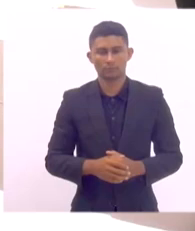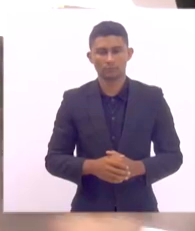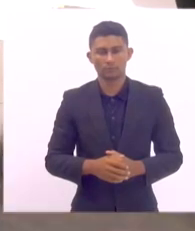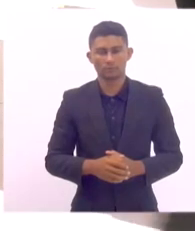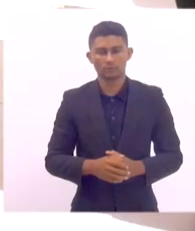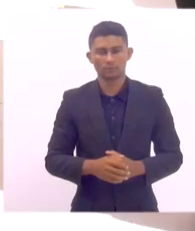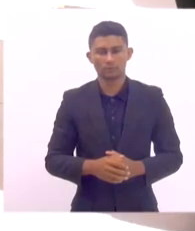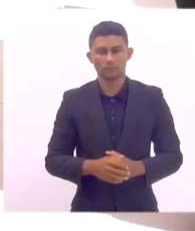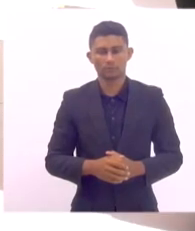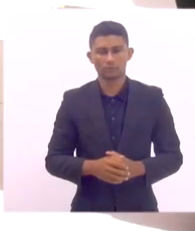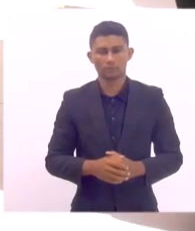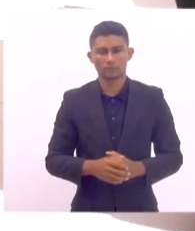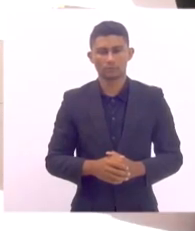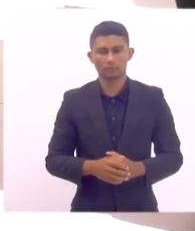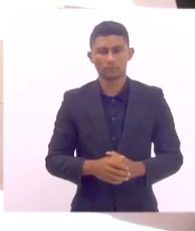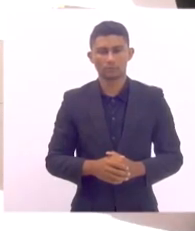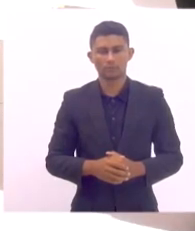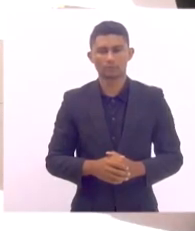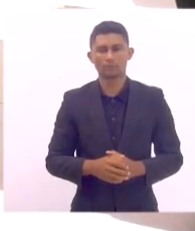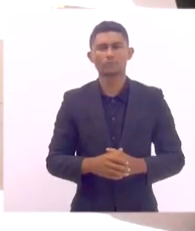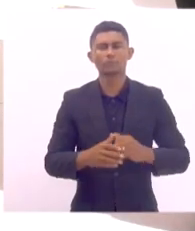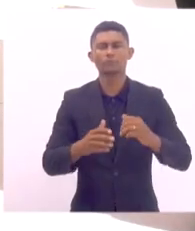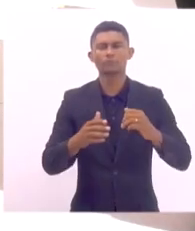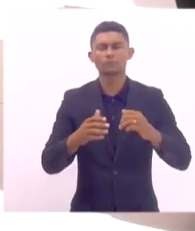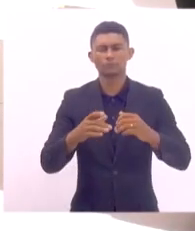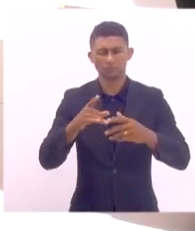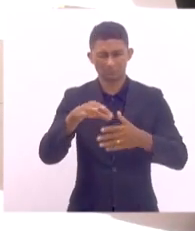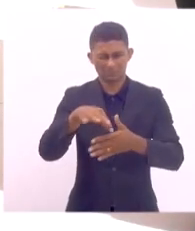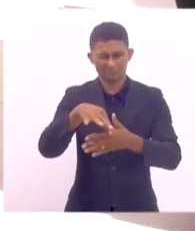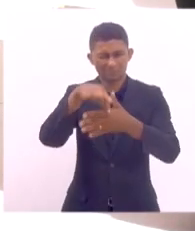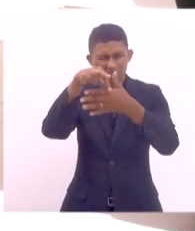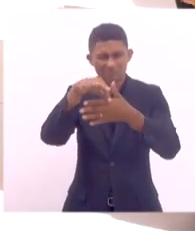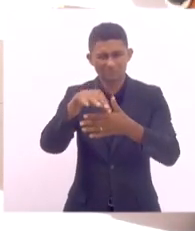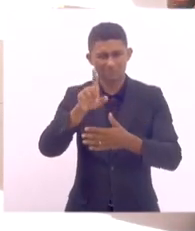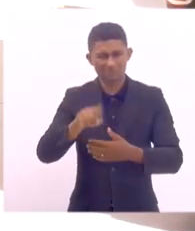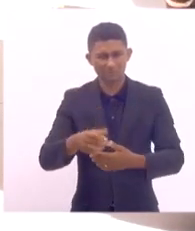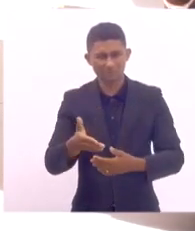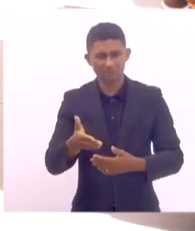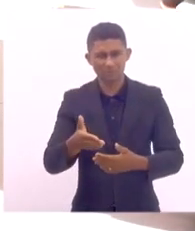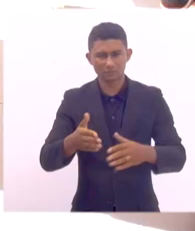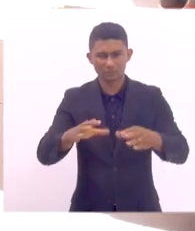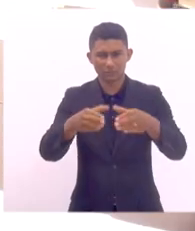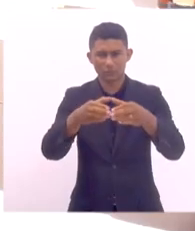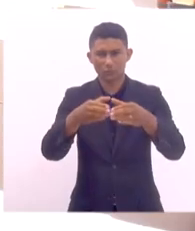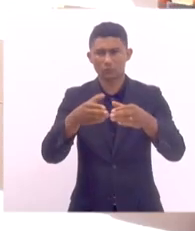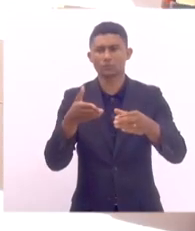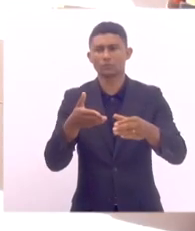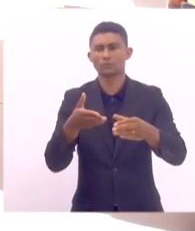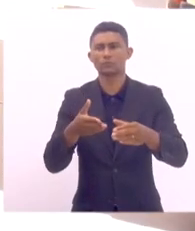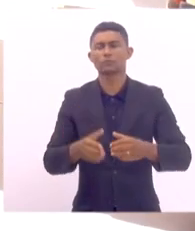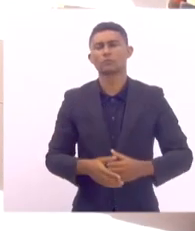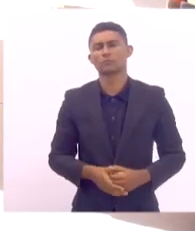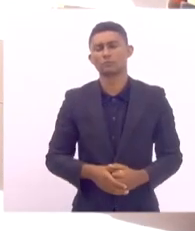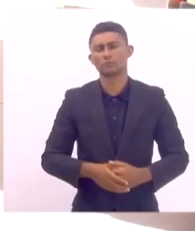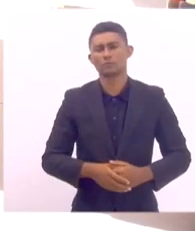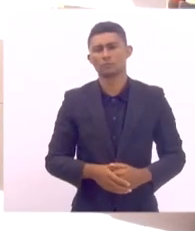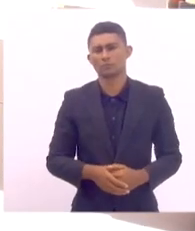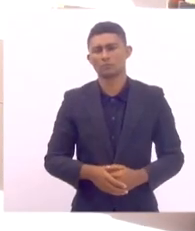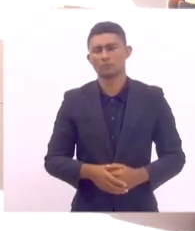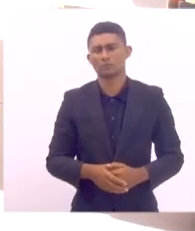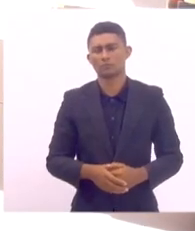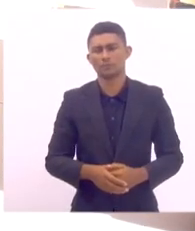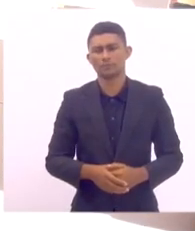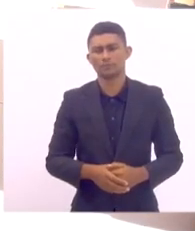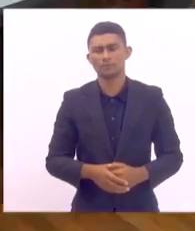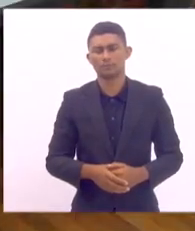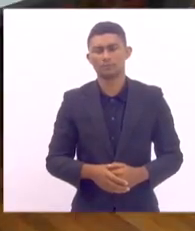das crianças. Colégio de líderes? Teve uma reunião aqui. Já foi discutido uma reunião do